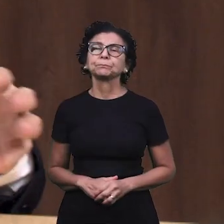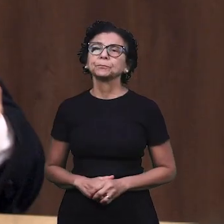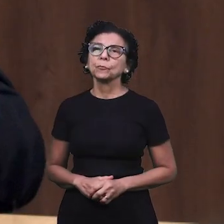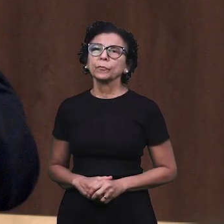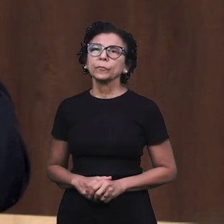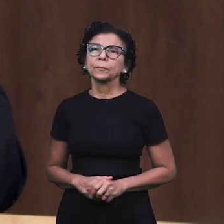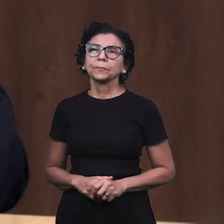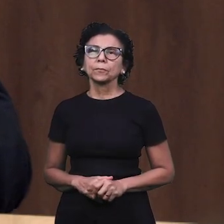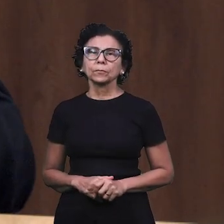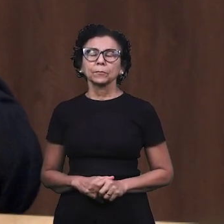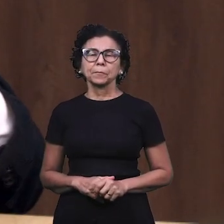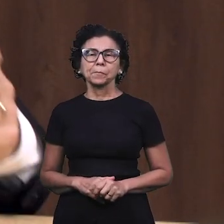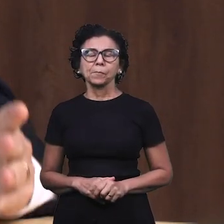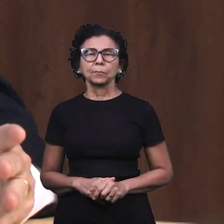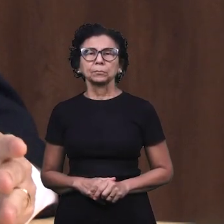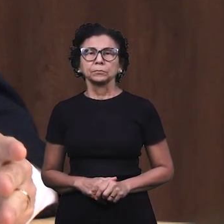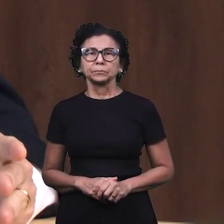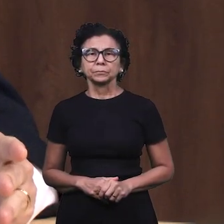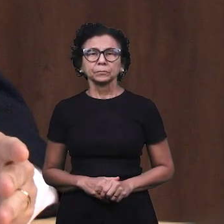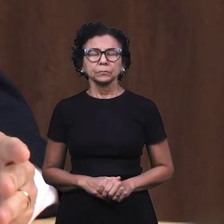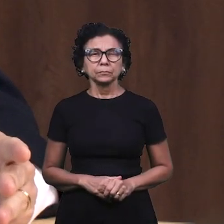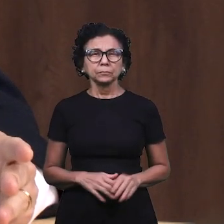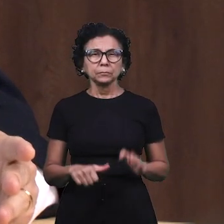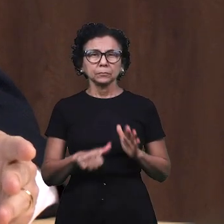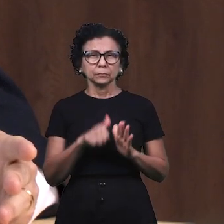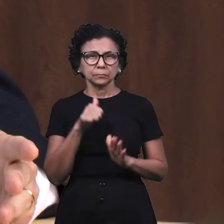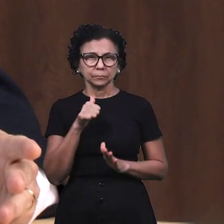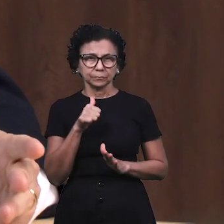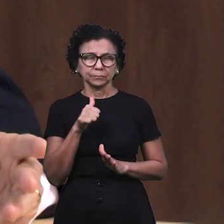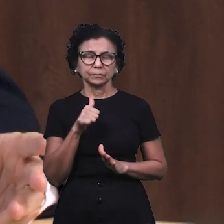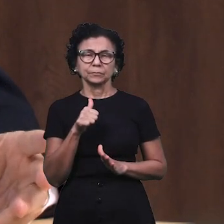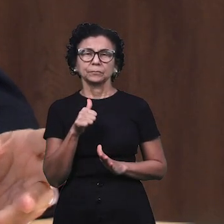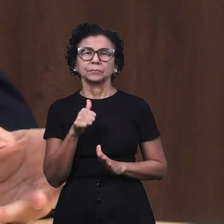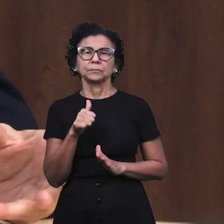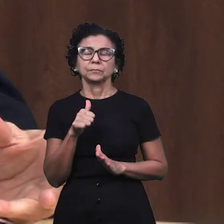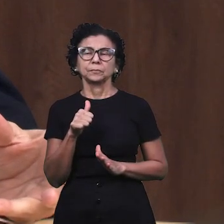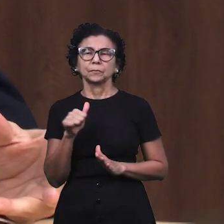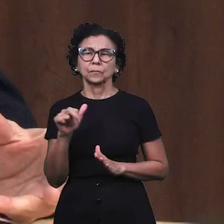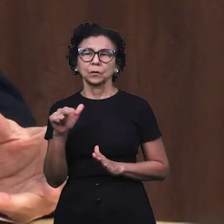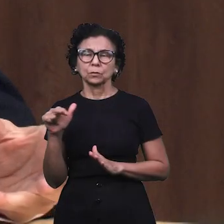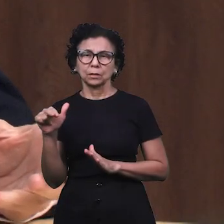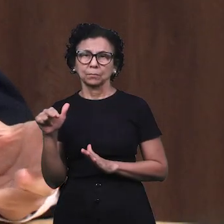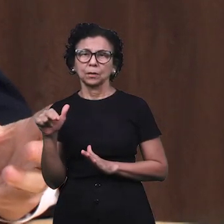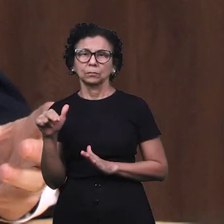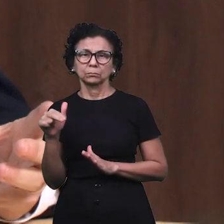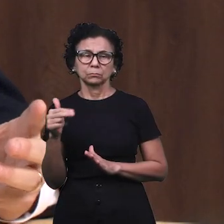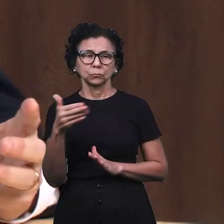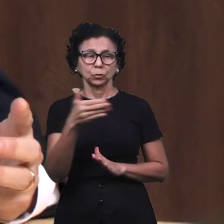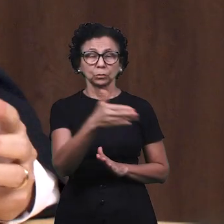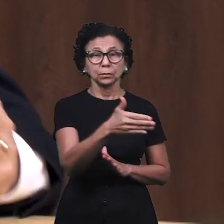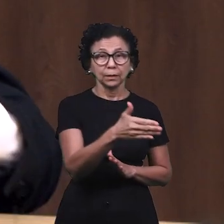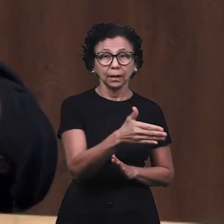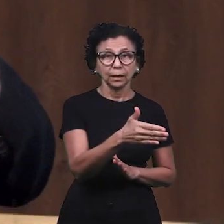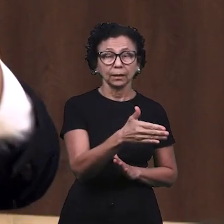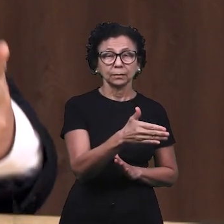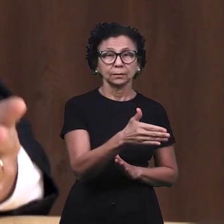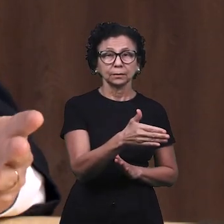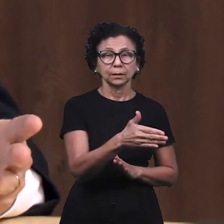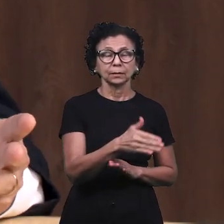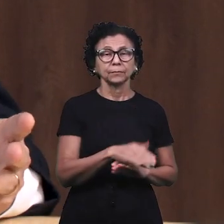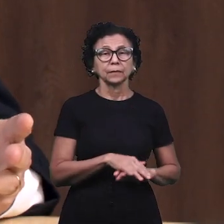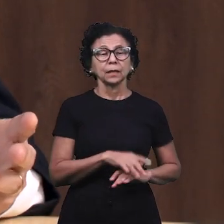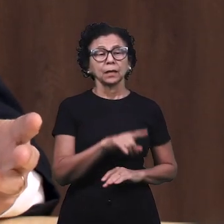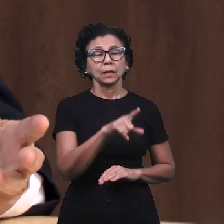Egito quando eles foram pela primeira vez e como se fosse um